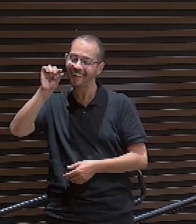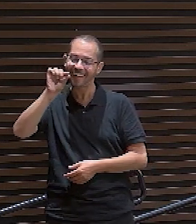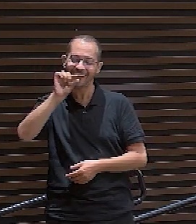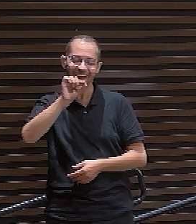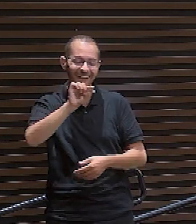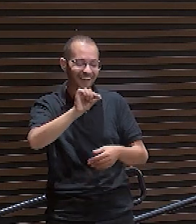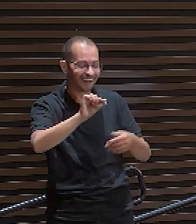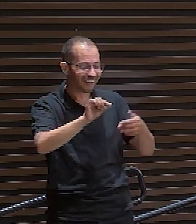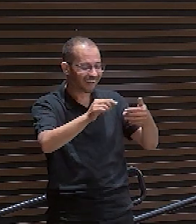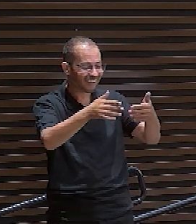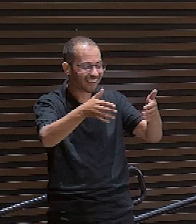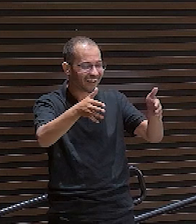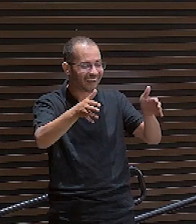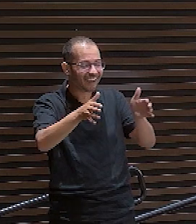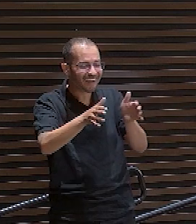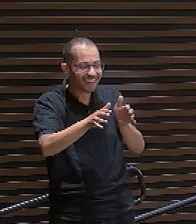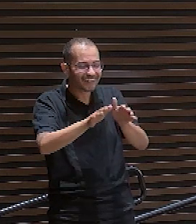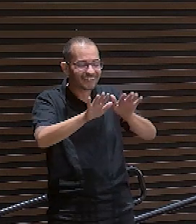templo.